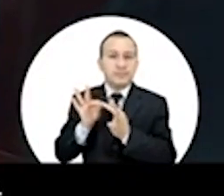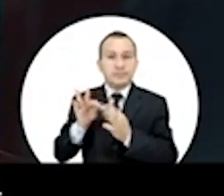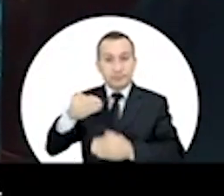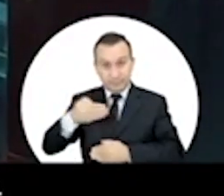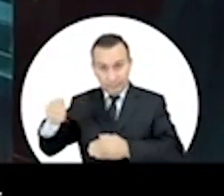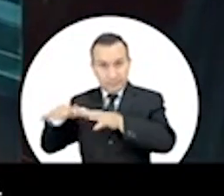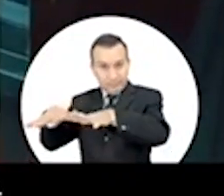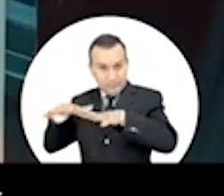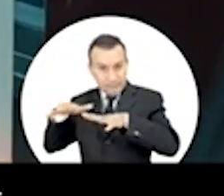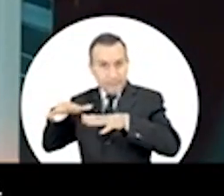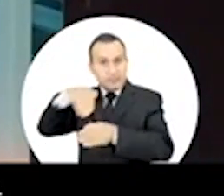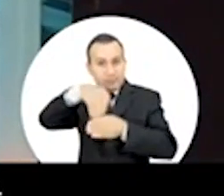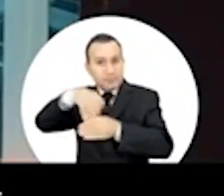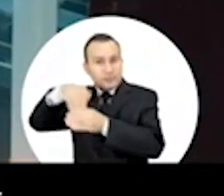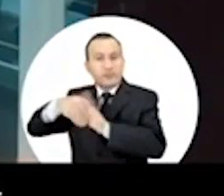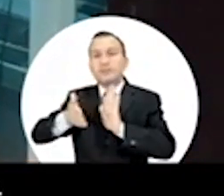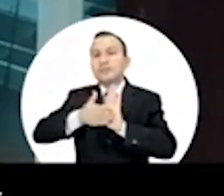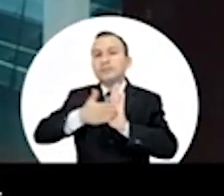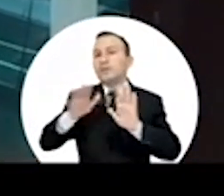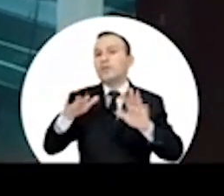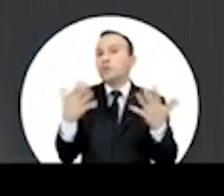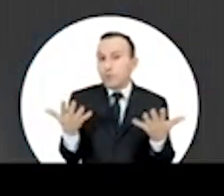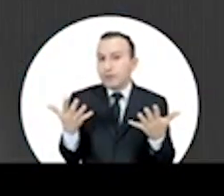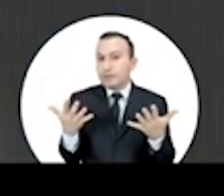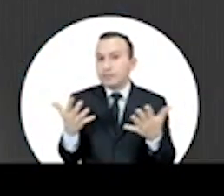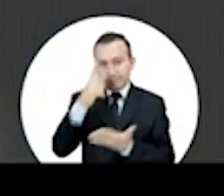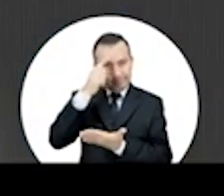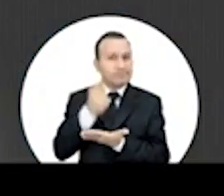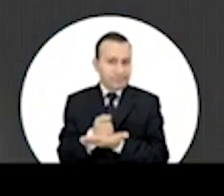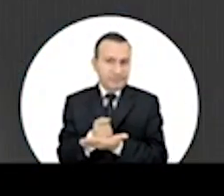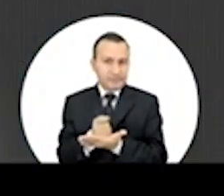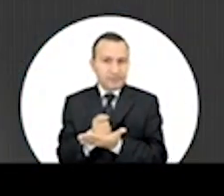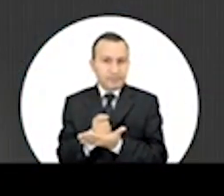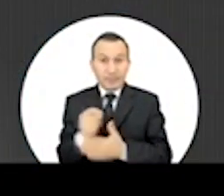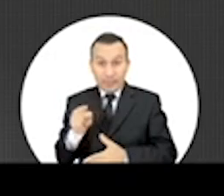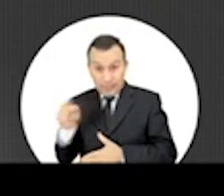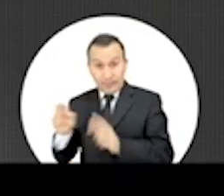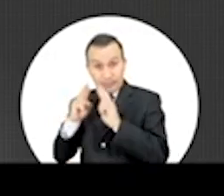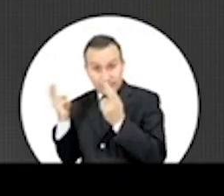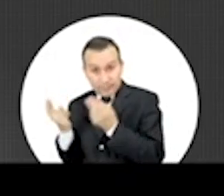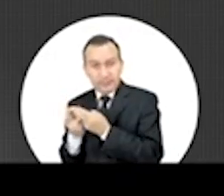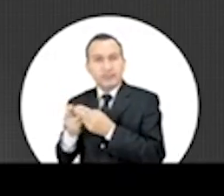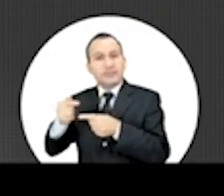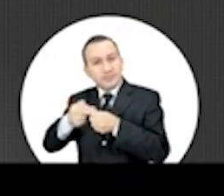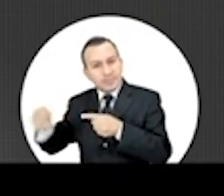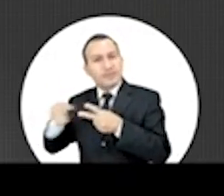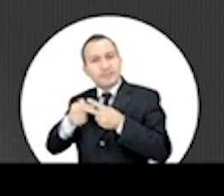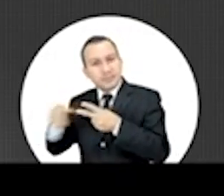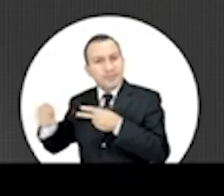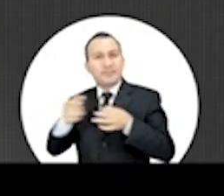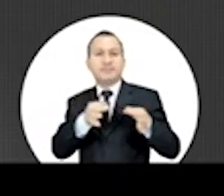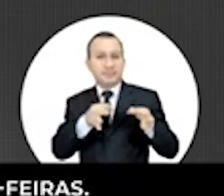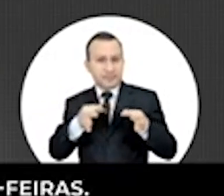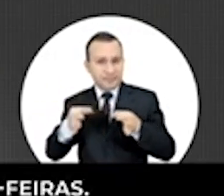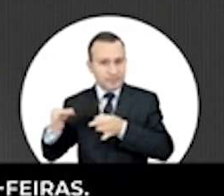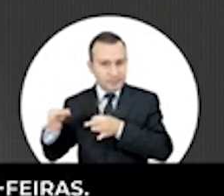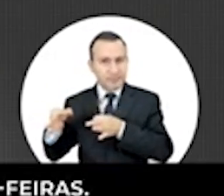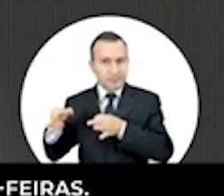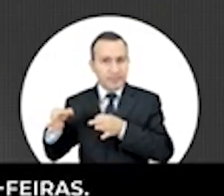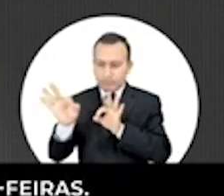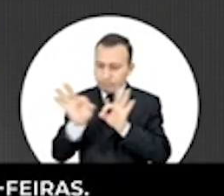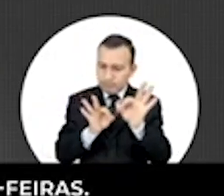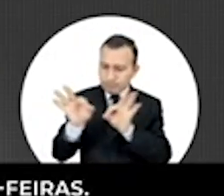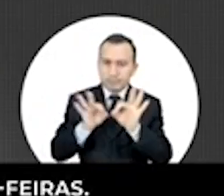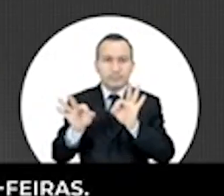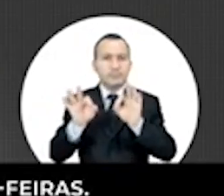sobre as proposições que vão ser votadas em plenário. O Colégio de Líderes se reúne toda a semana de forma online para a